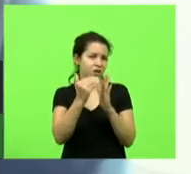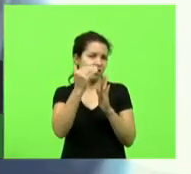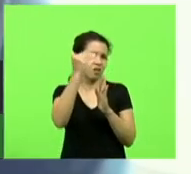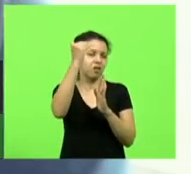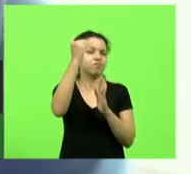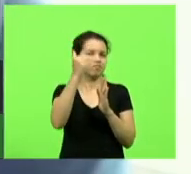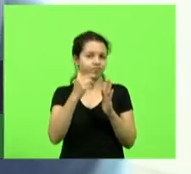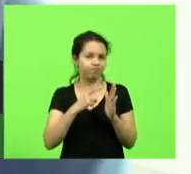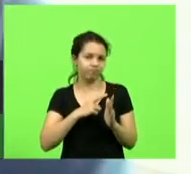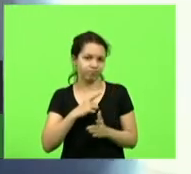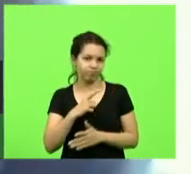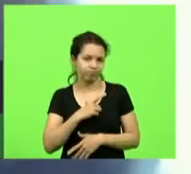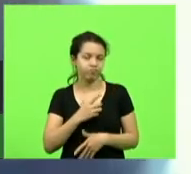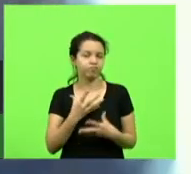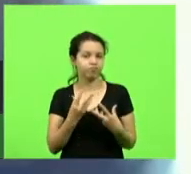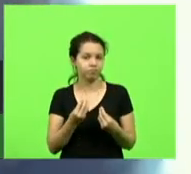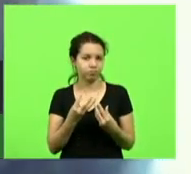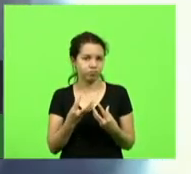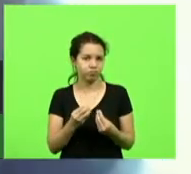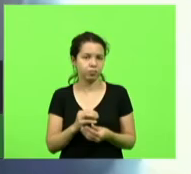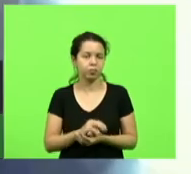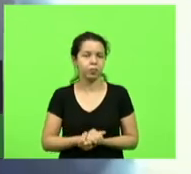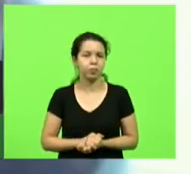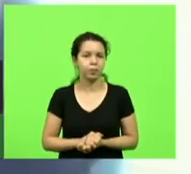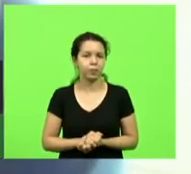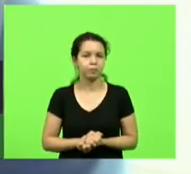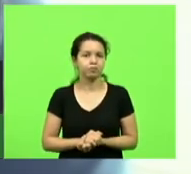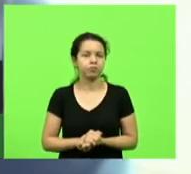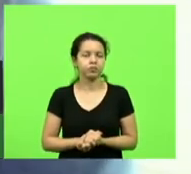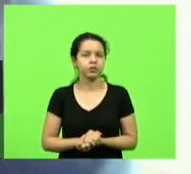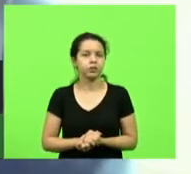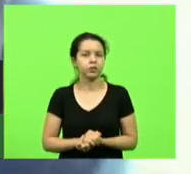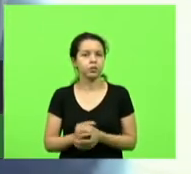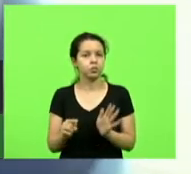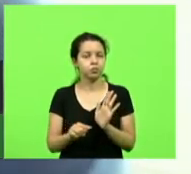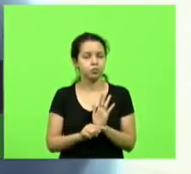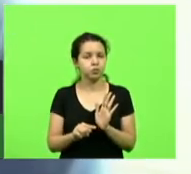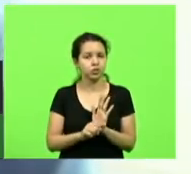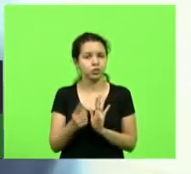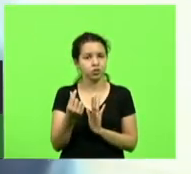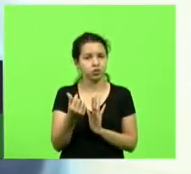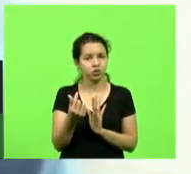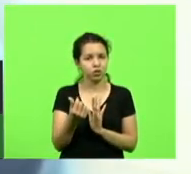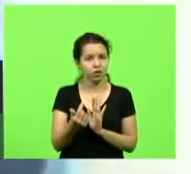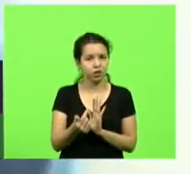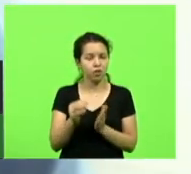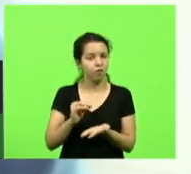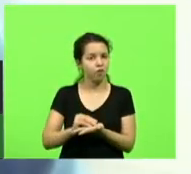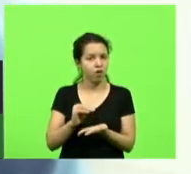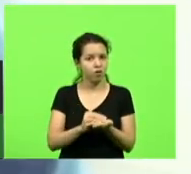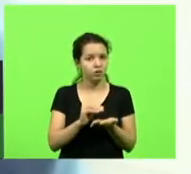né? Tremendamente. Pelo mínimo recurso, para